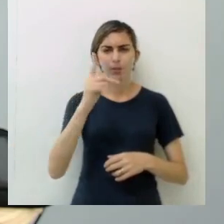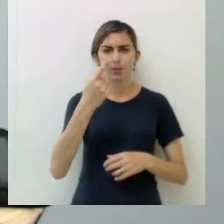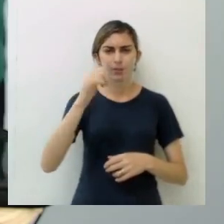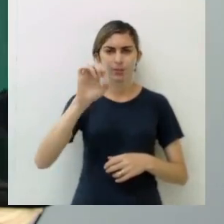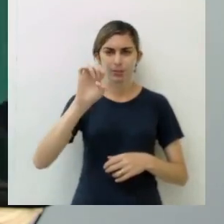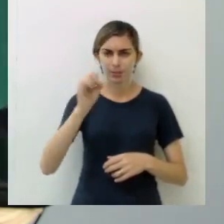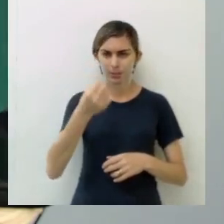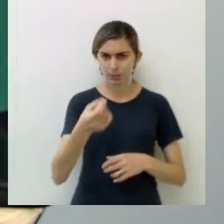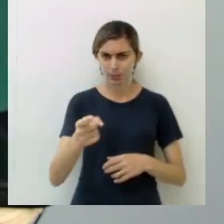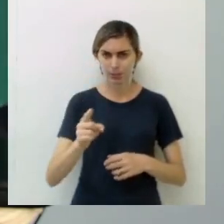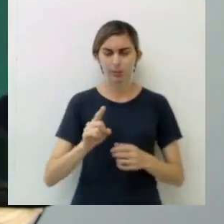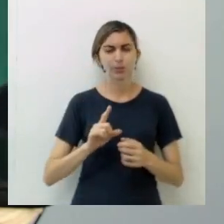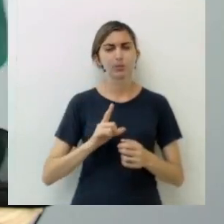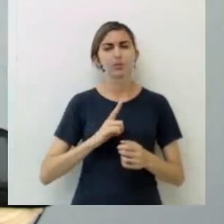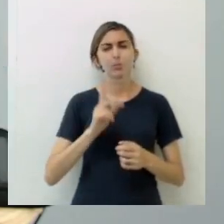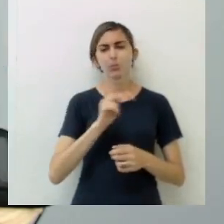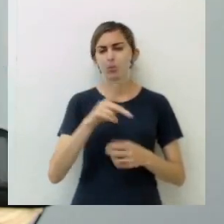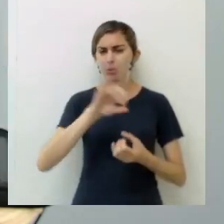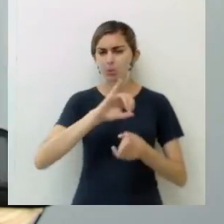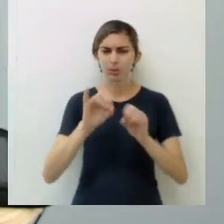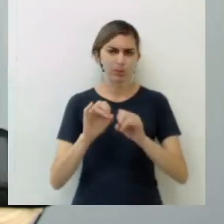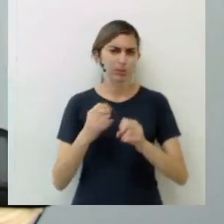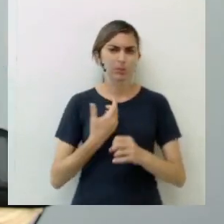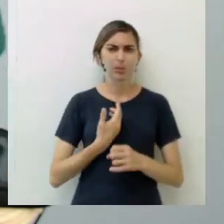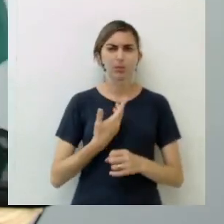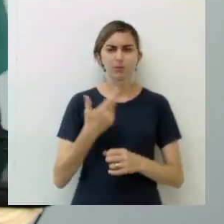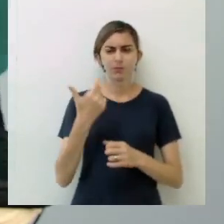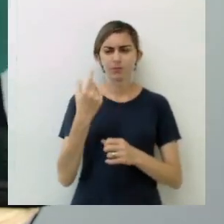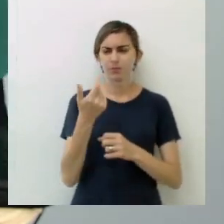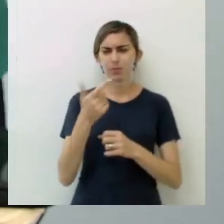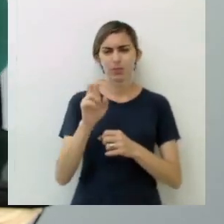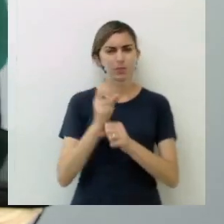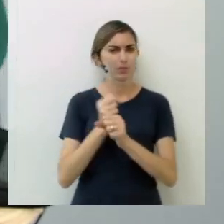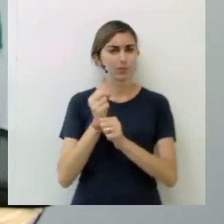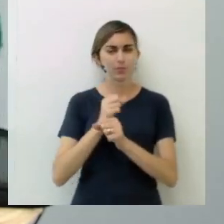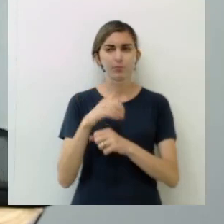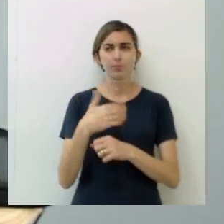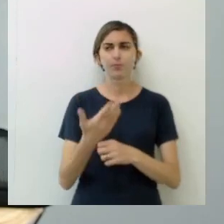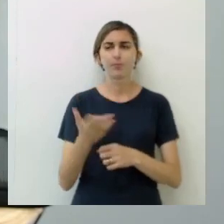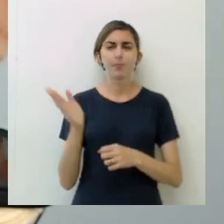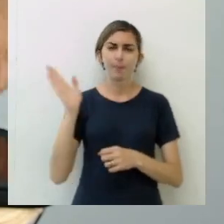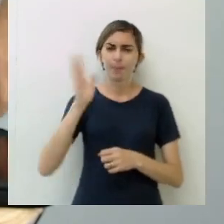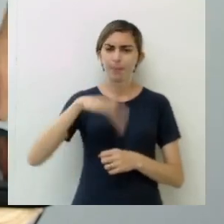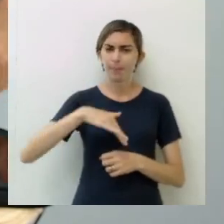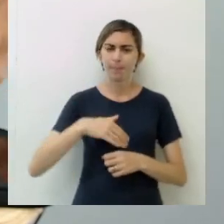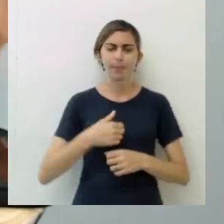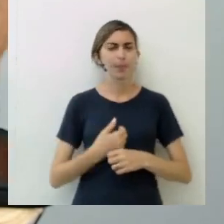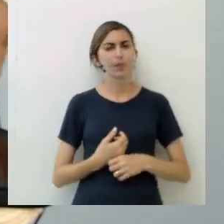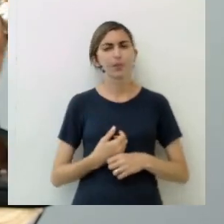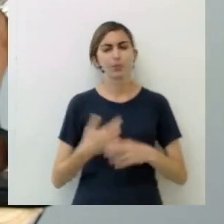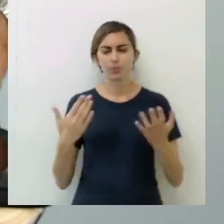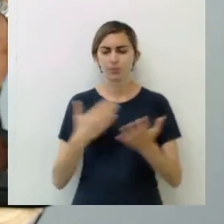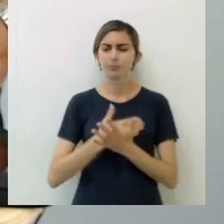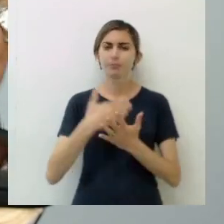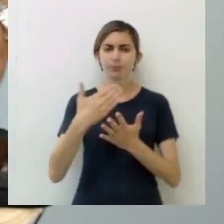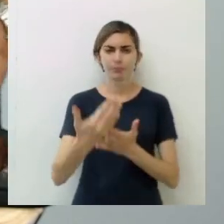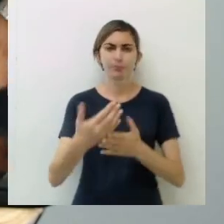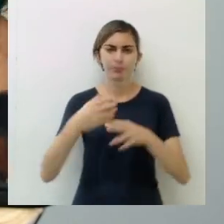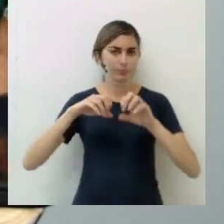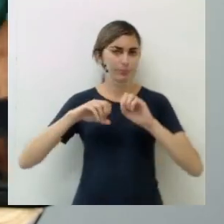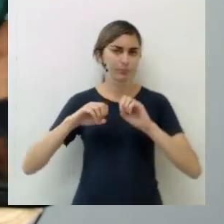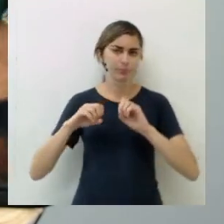lá da 10 de agosto, que é um professor de química que eu conheço há mais de 25 anos. Vamos embora começar